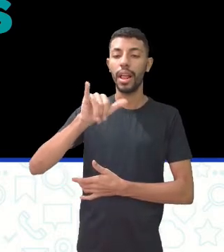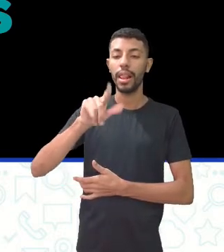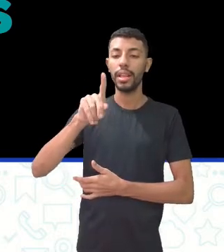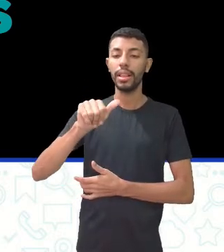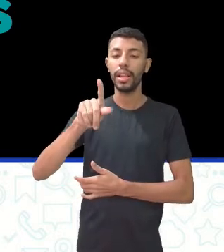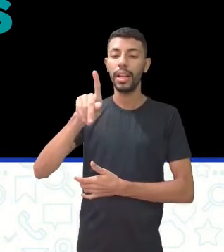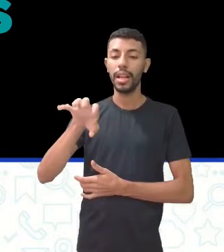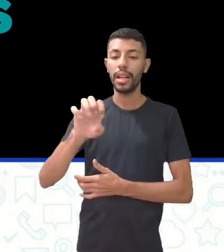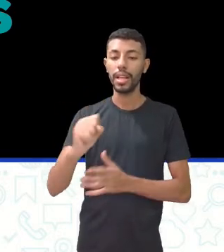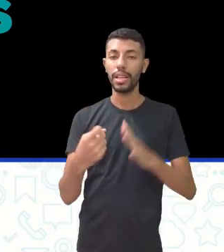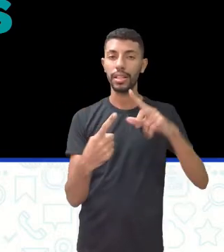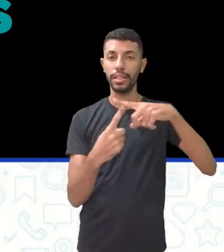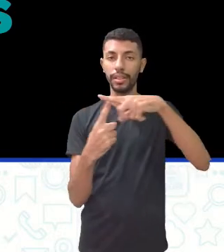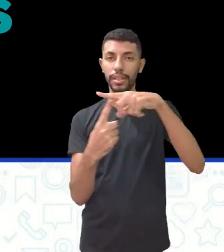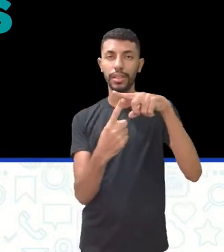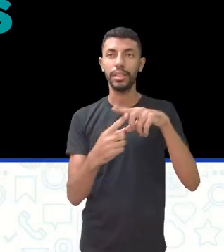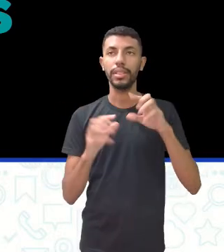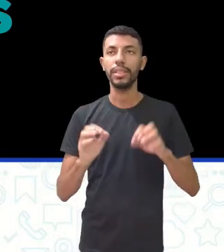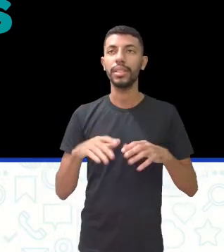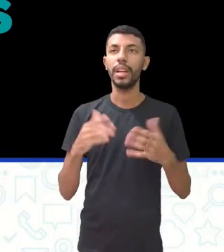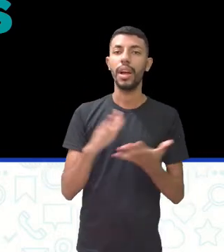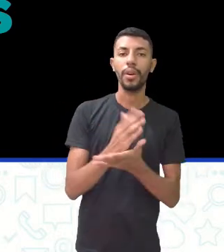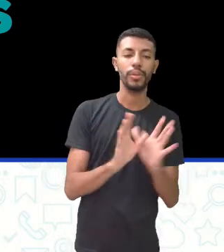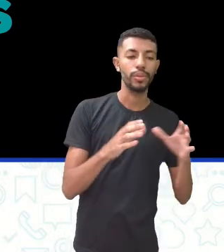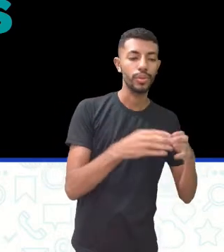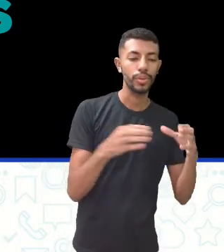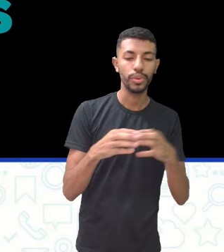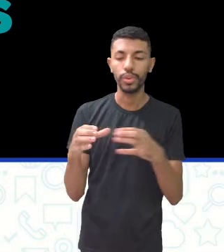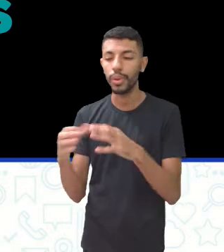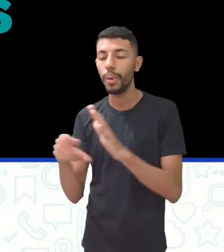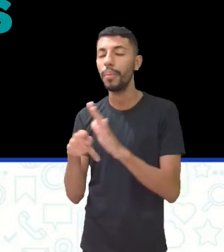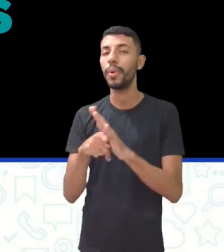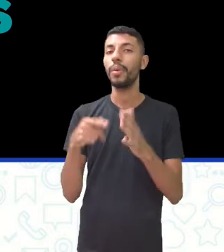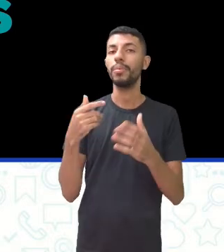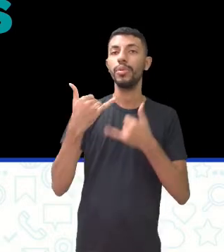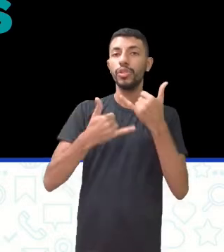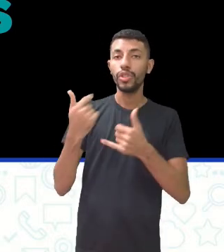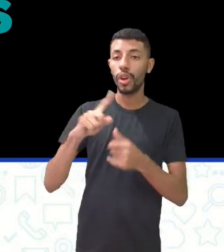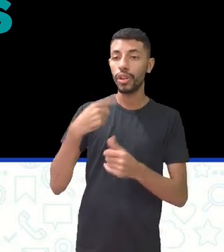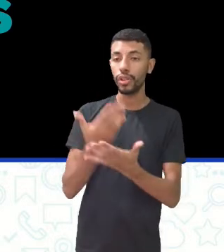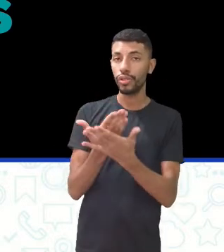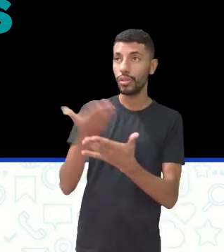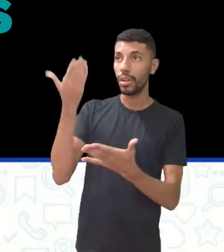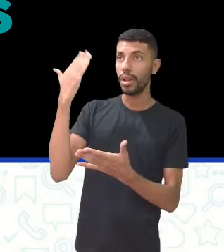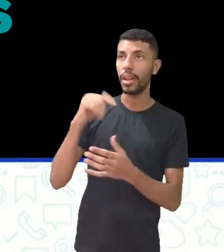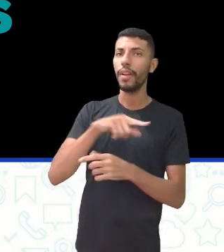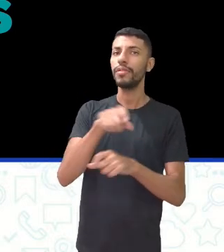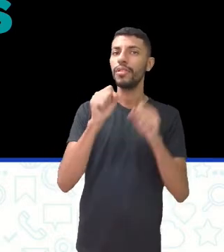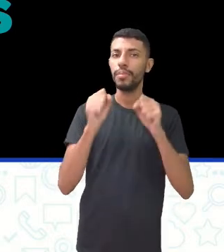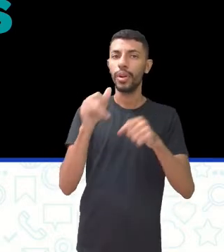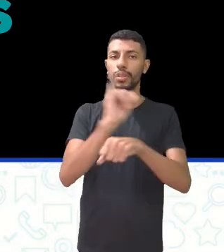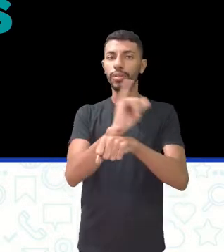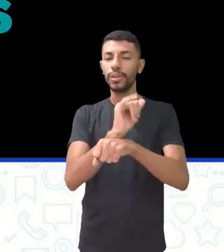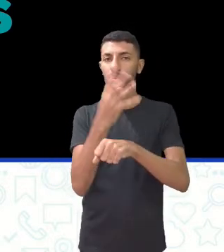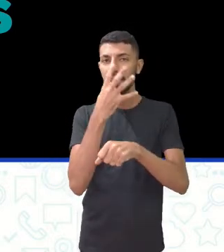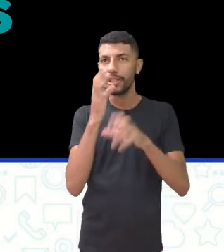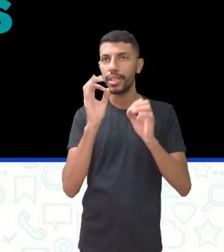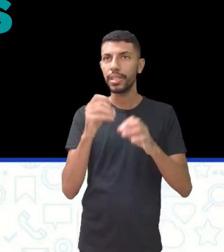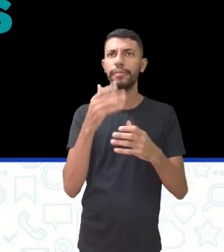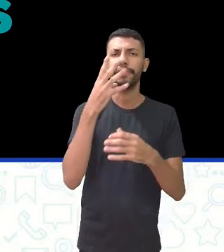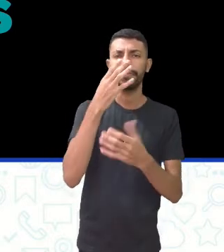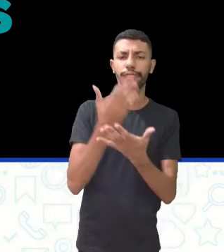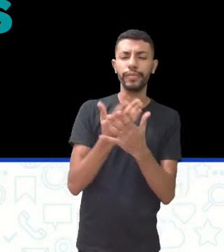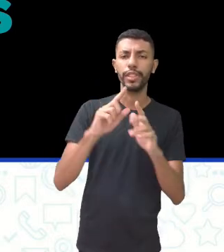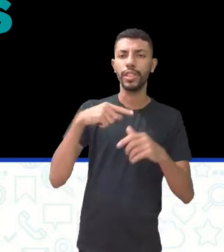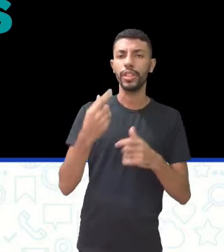primeira aula, quando a gente falou sobre algumas classificações dos jogos, vocês podem voltar e ir lá no canal do YouTube também e ver essa aula